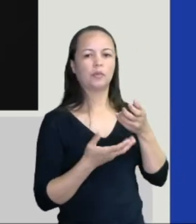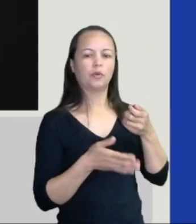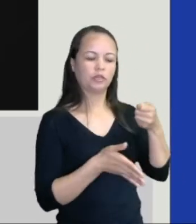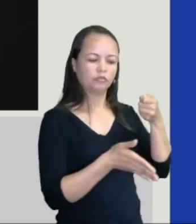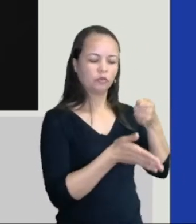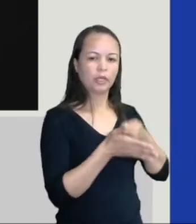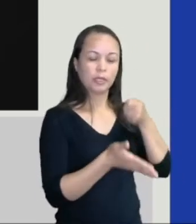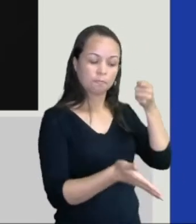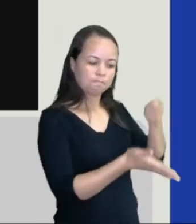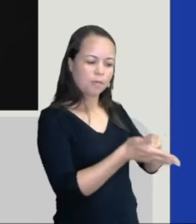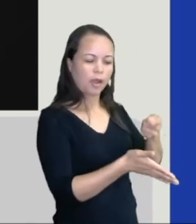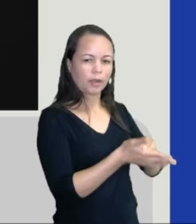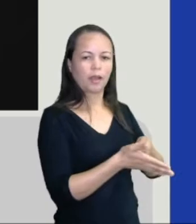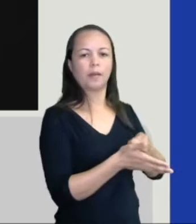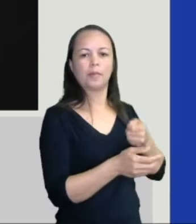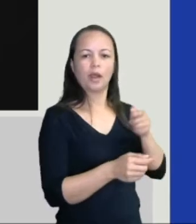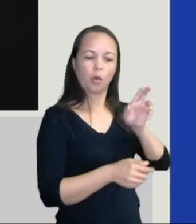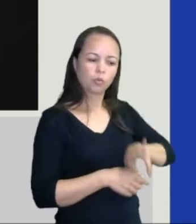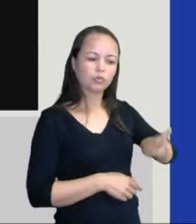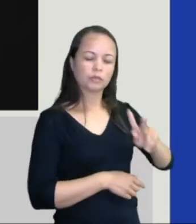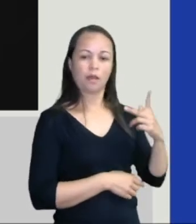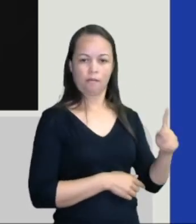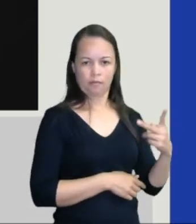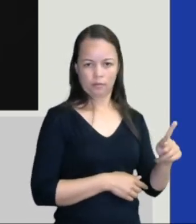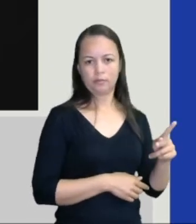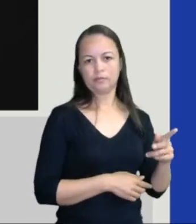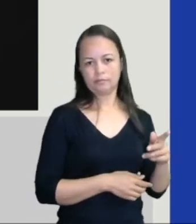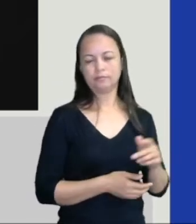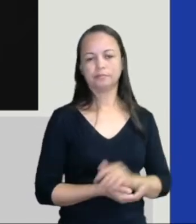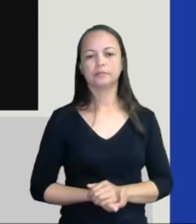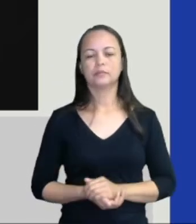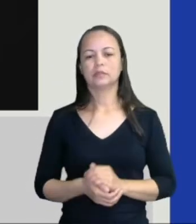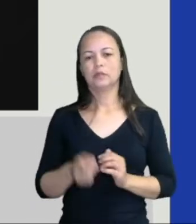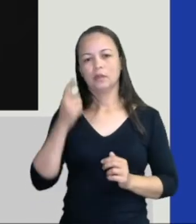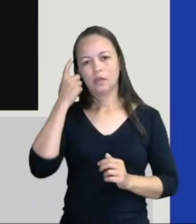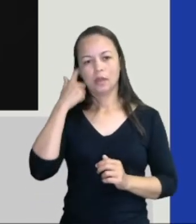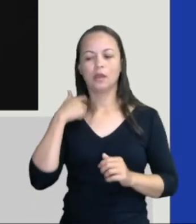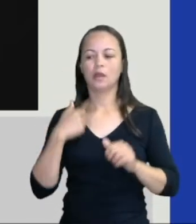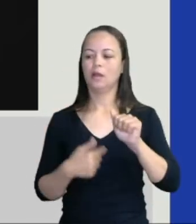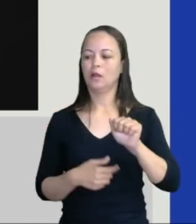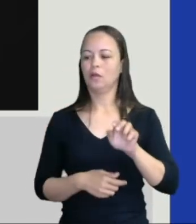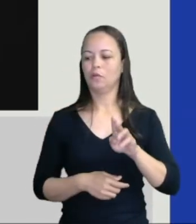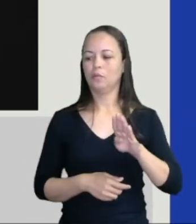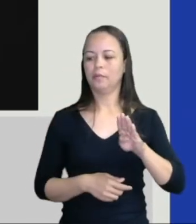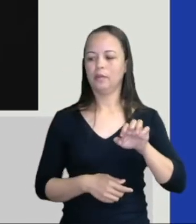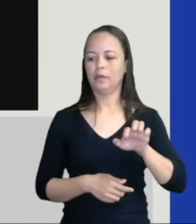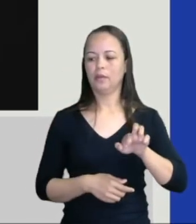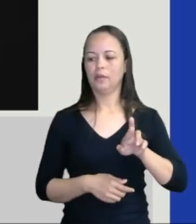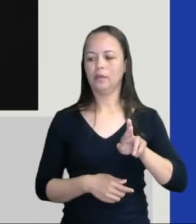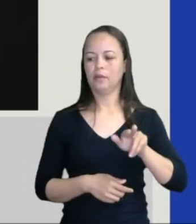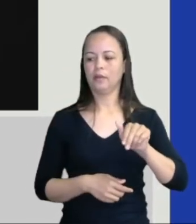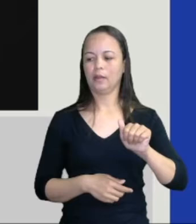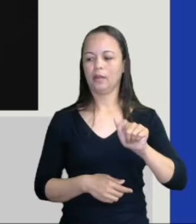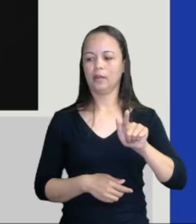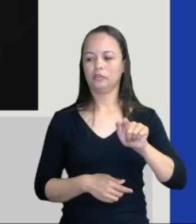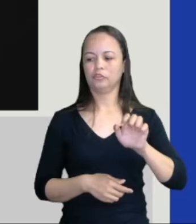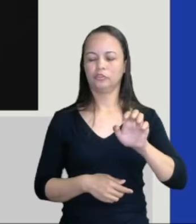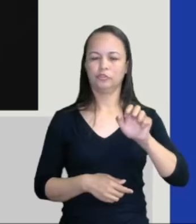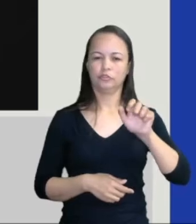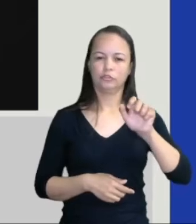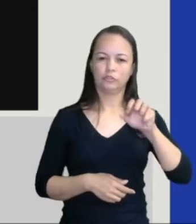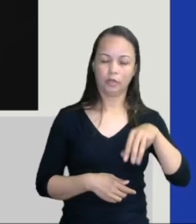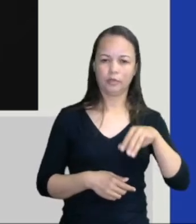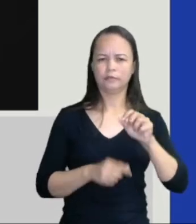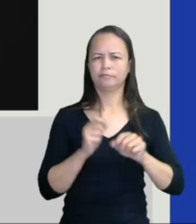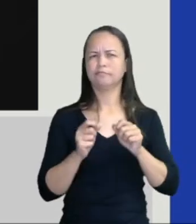para usar aquela terra do servo morto. A albergagem, que é o alojamento ao senhor quando estava a viajar pelo feudo.